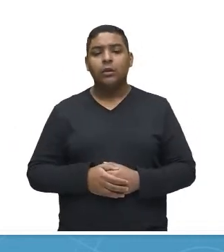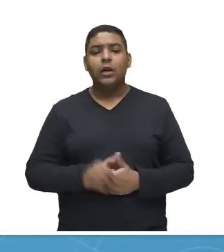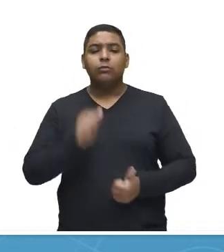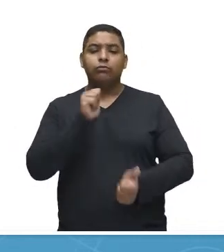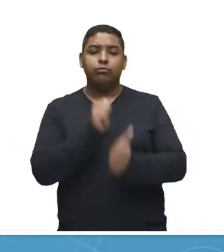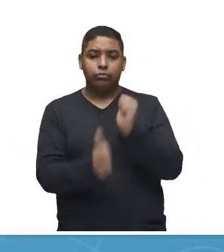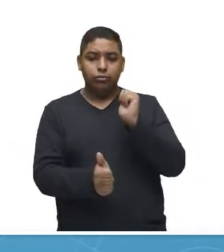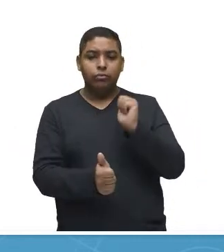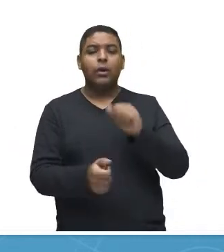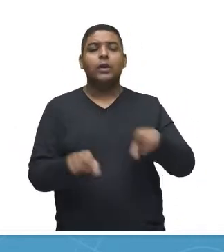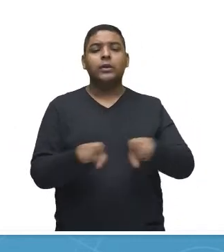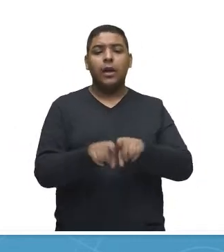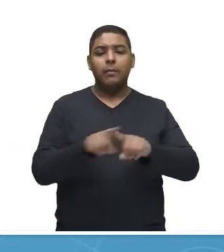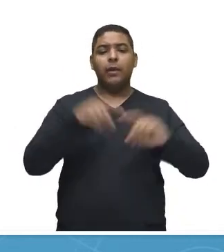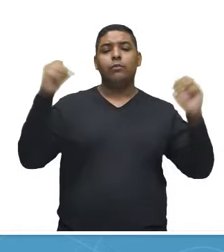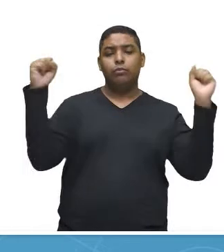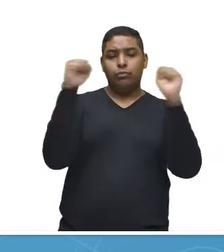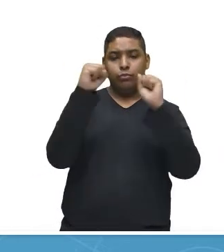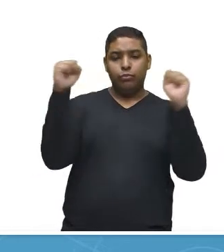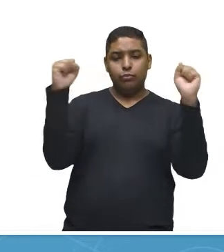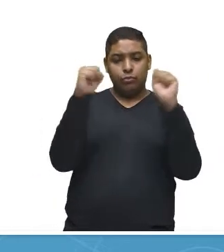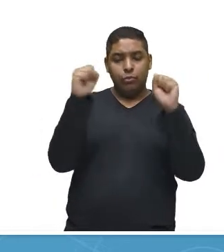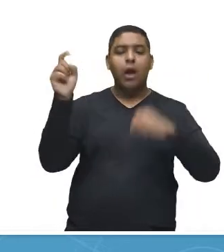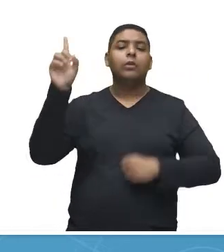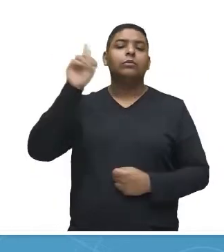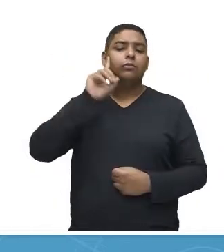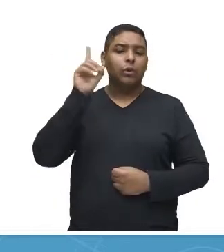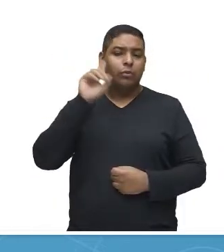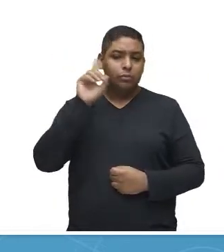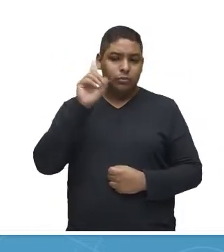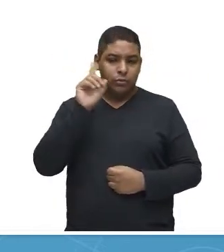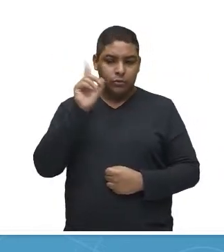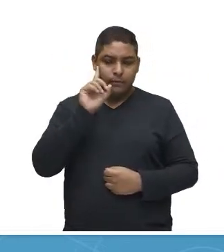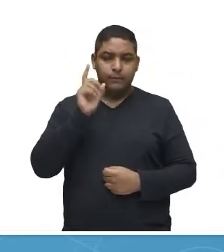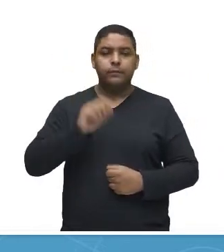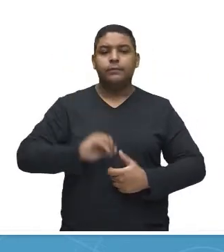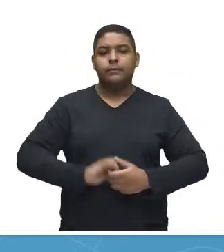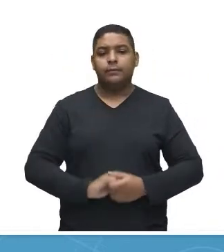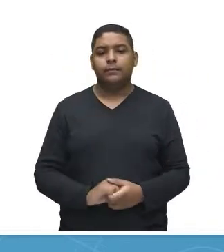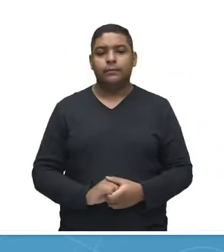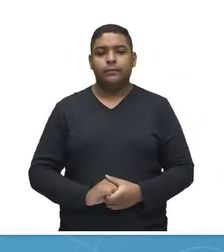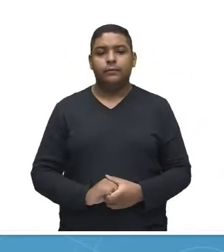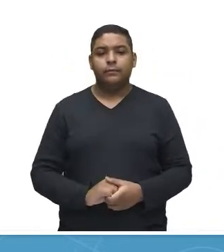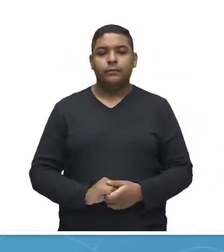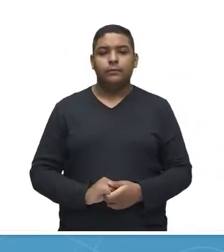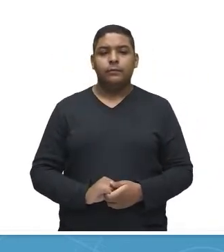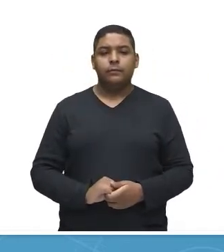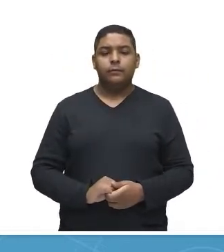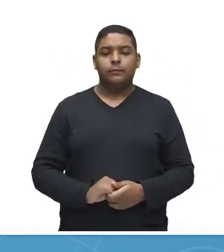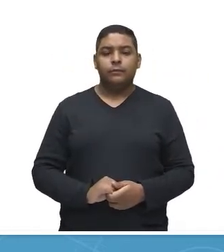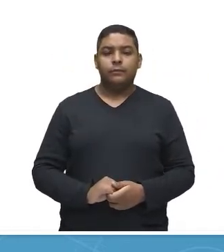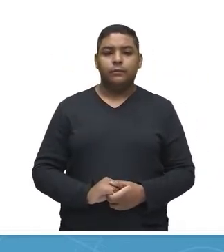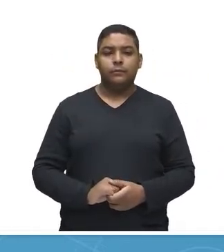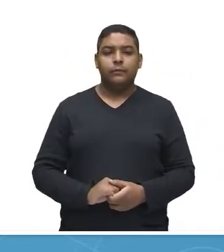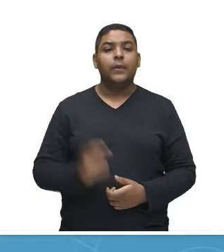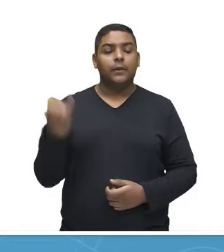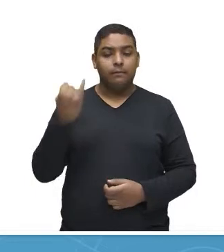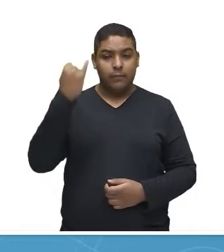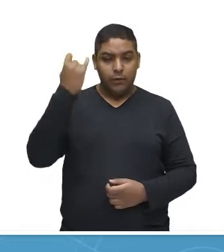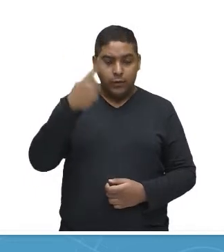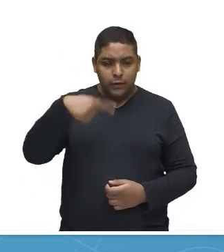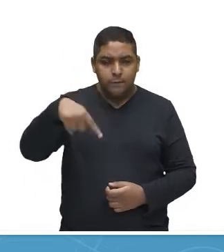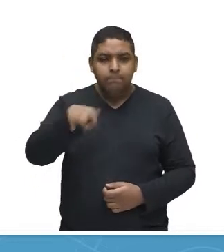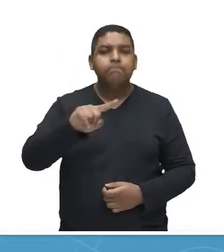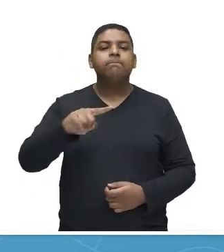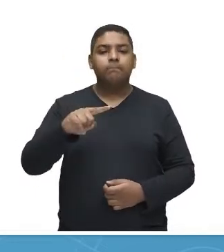esportes e de exercícios físicos regularmente, tá bom? Então é importante que vocês